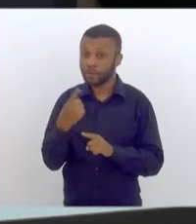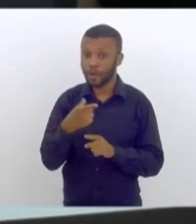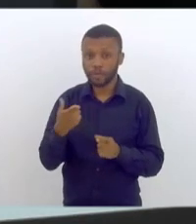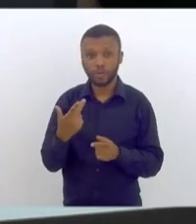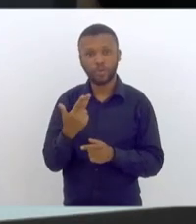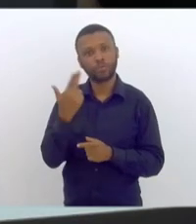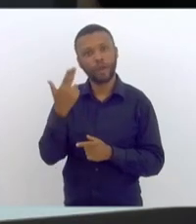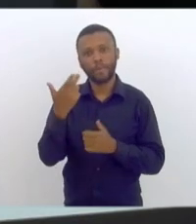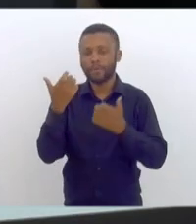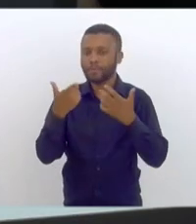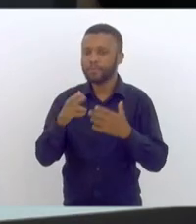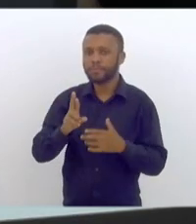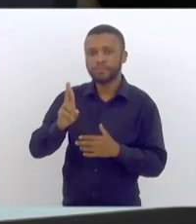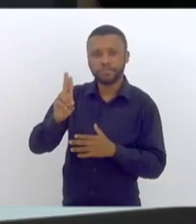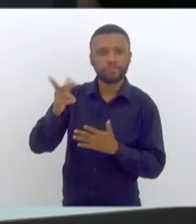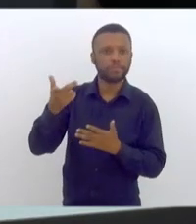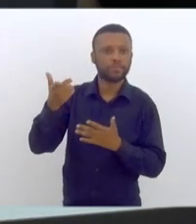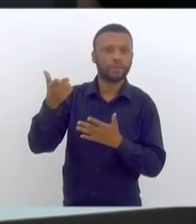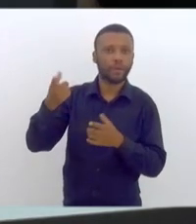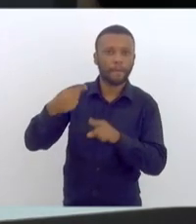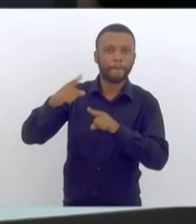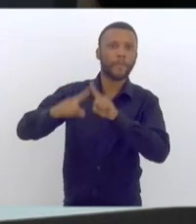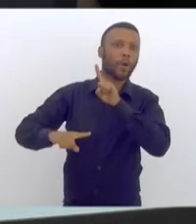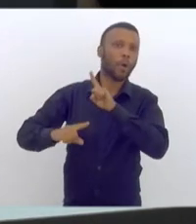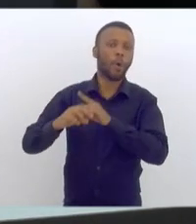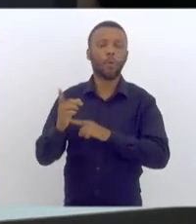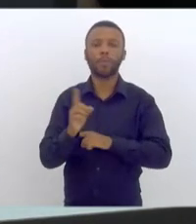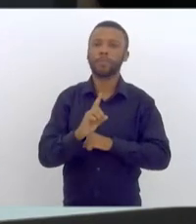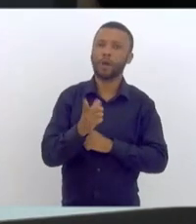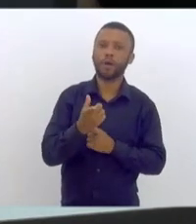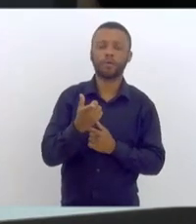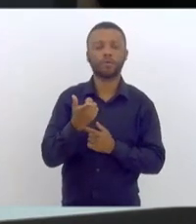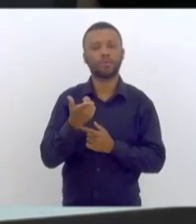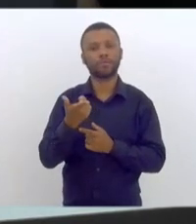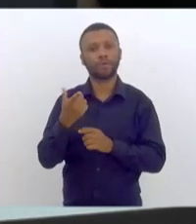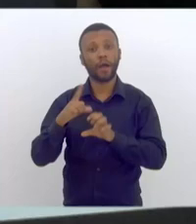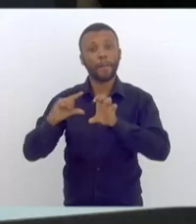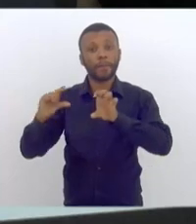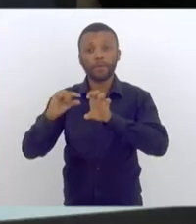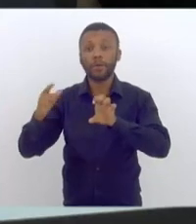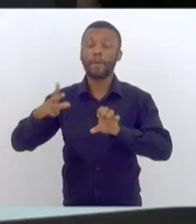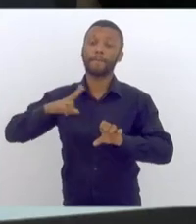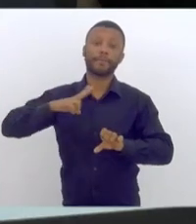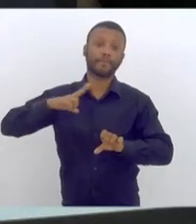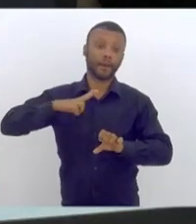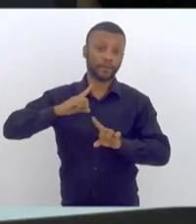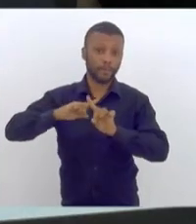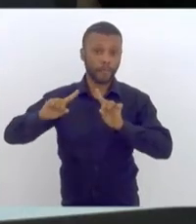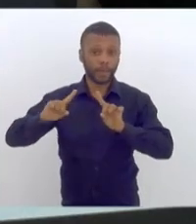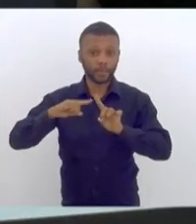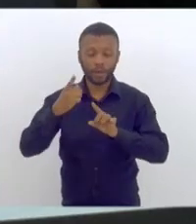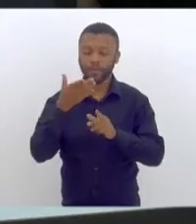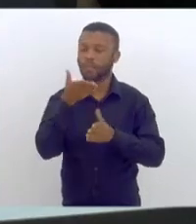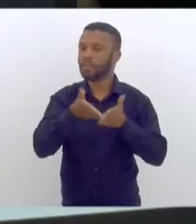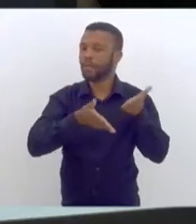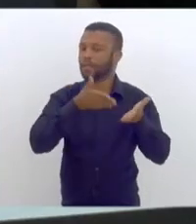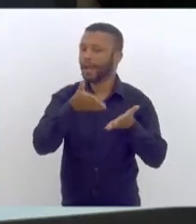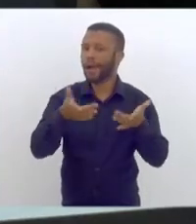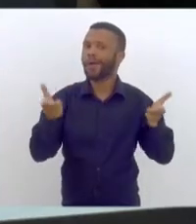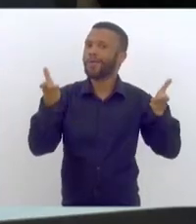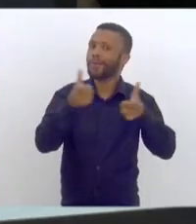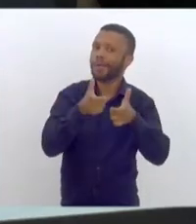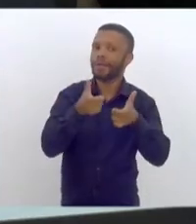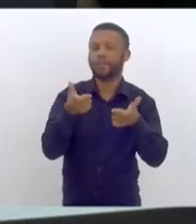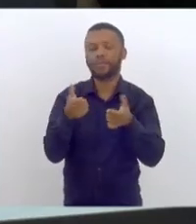ser responsabilizar Pelo sucesso ou não do Empreendedor do setor privado agora a gente tratar o micro pequeno né Entendeu